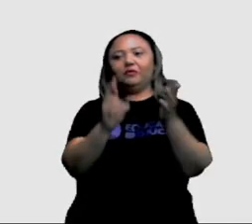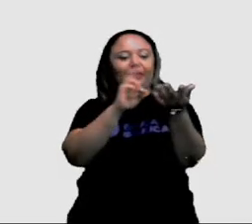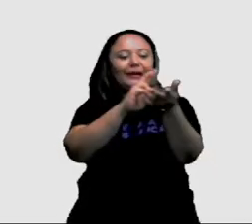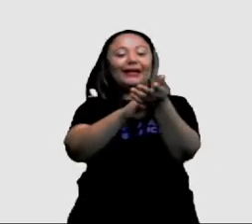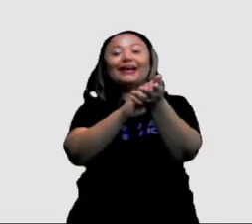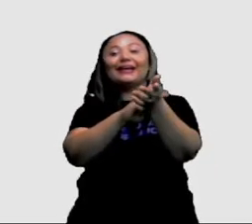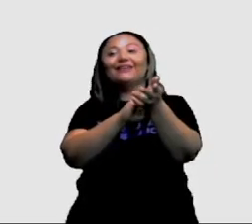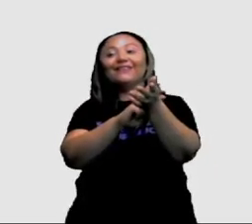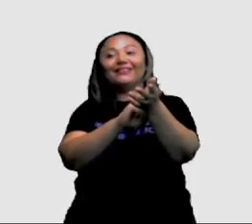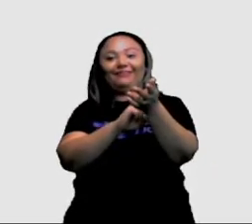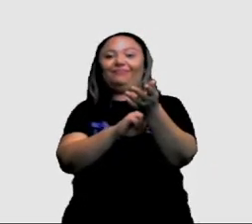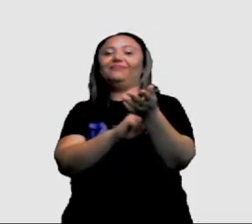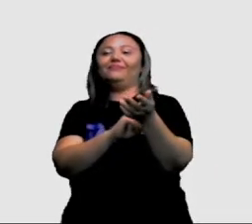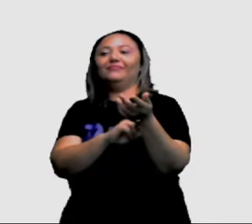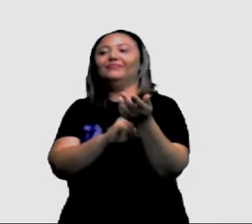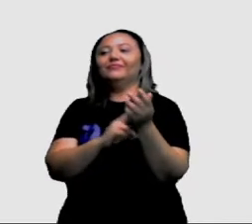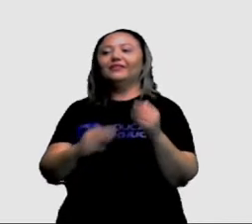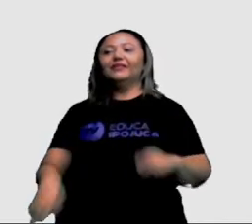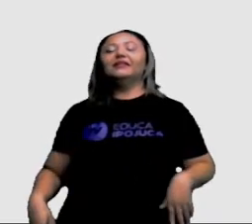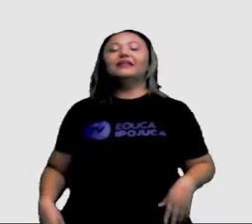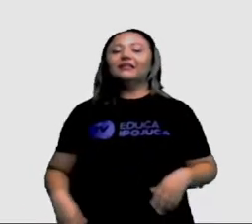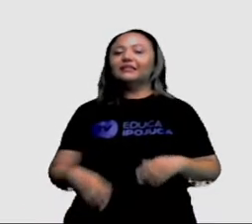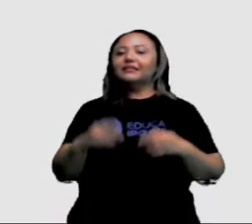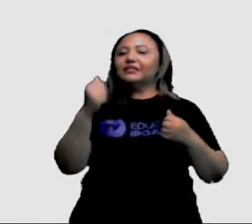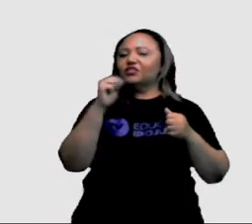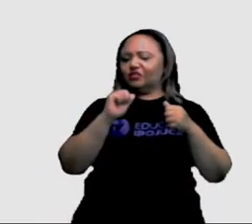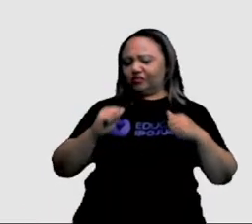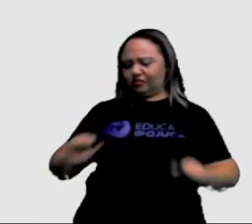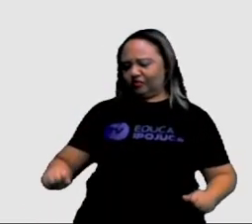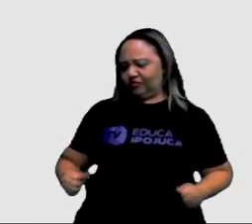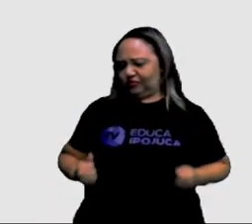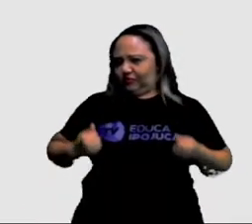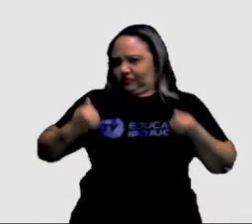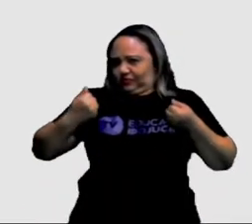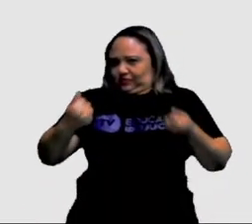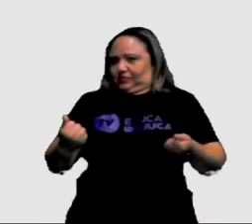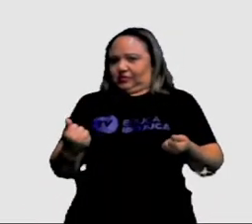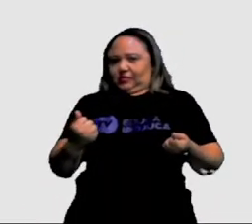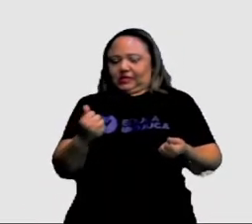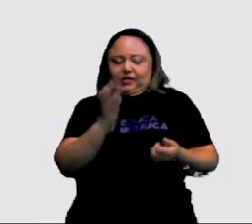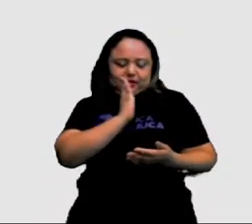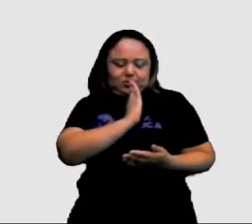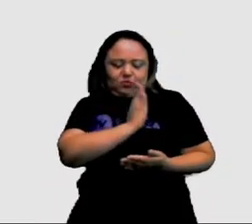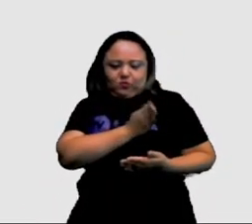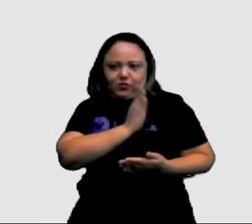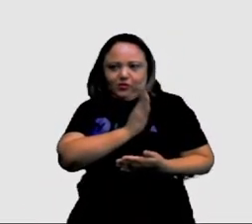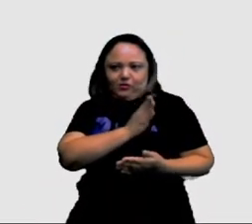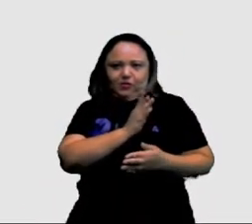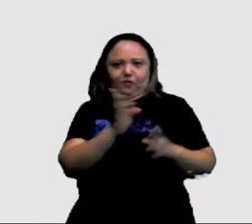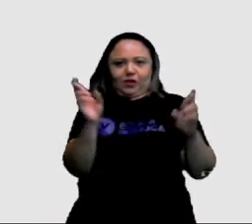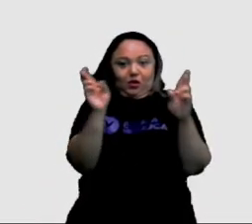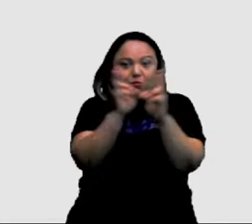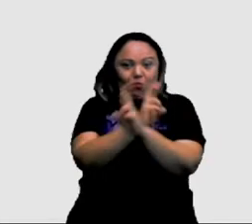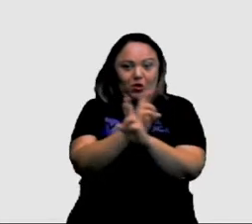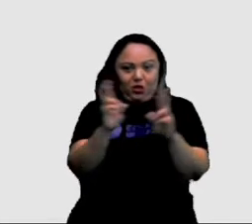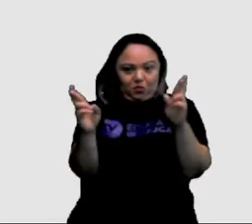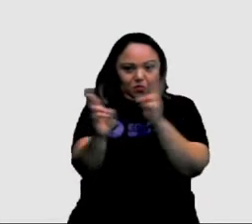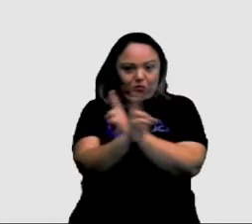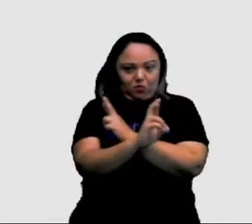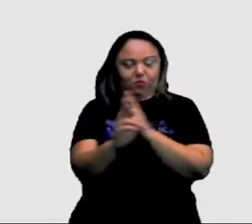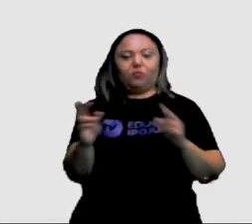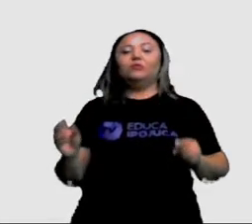acelera quando a gente faz muito esforço e também diminui quando a gente está no momento de repouso, no momento